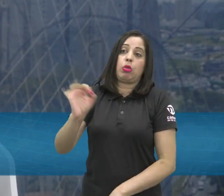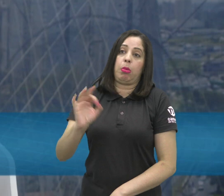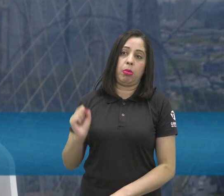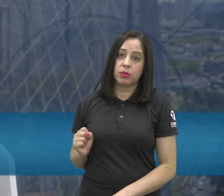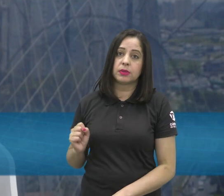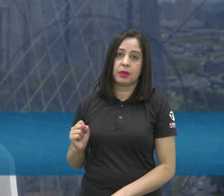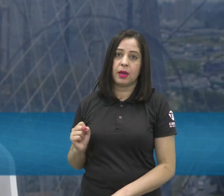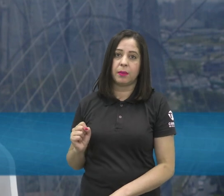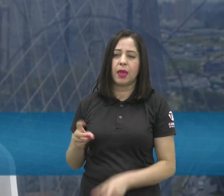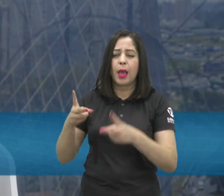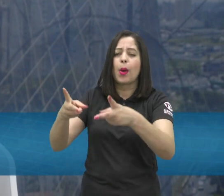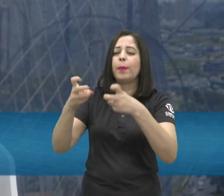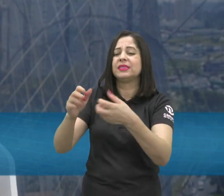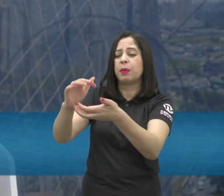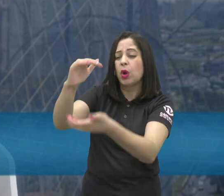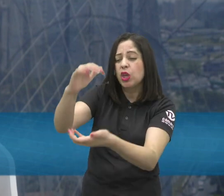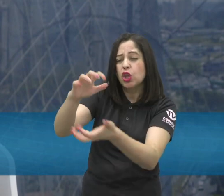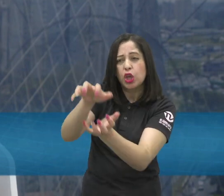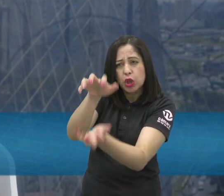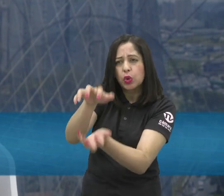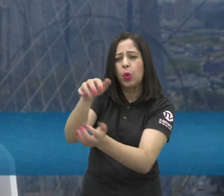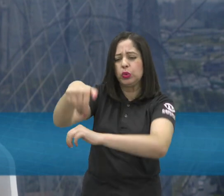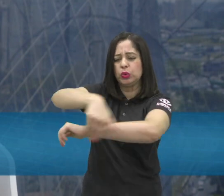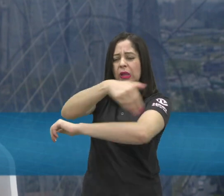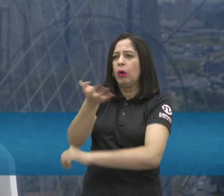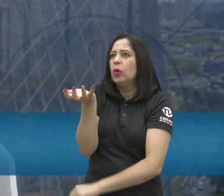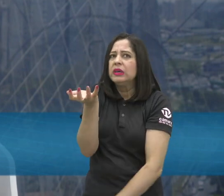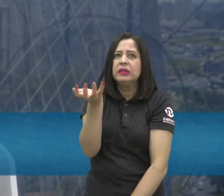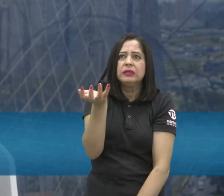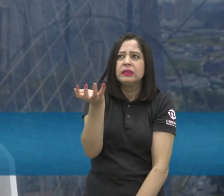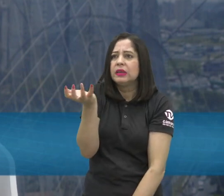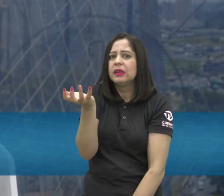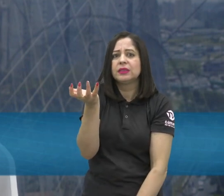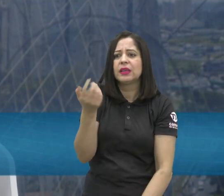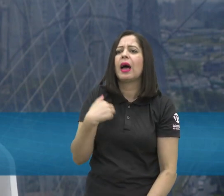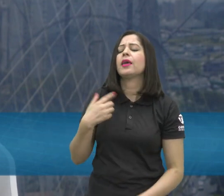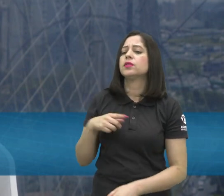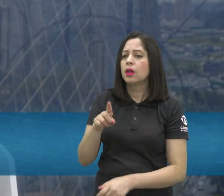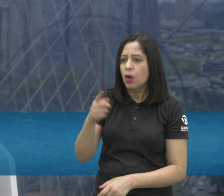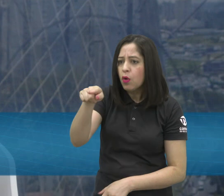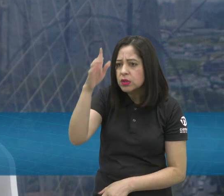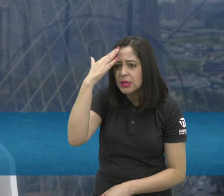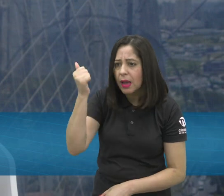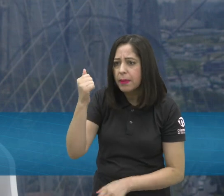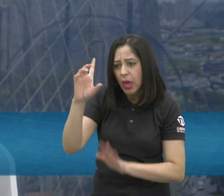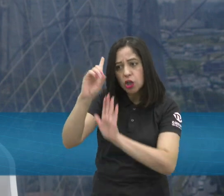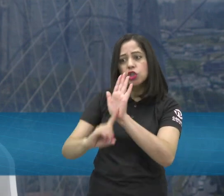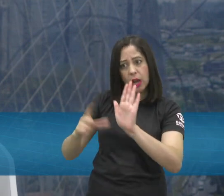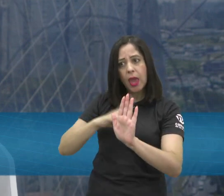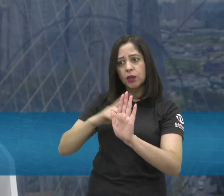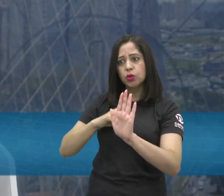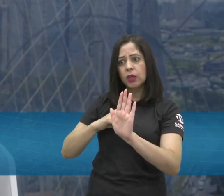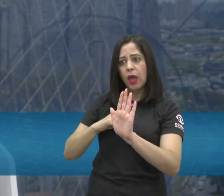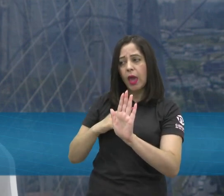vê muitos idosos em situação de rua e às vezes é uma abordagem que assim, o senhor sabia que o senhor tem direito a receber o